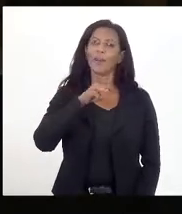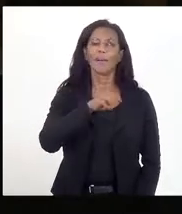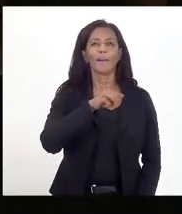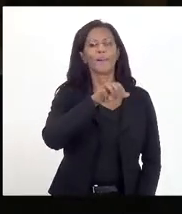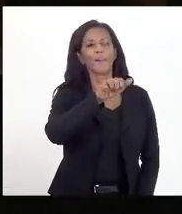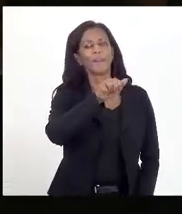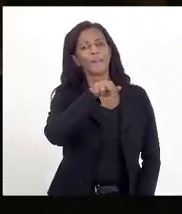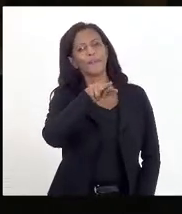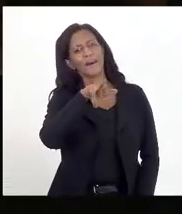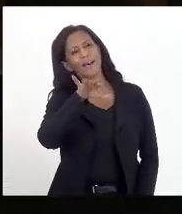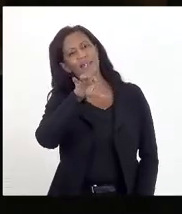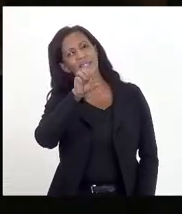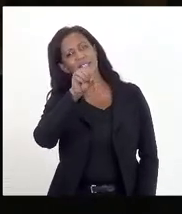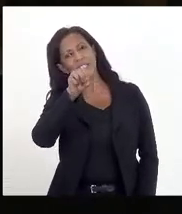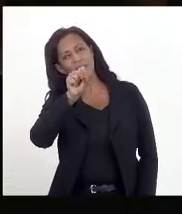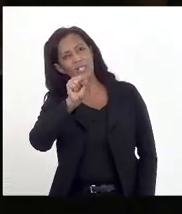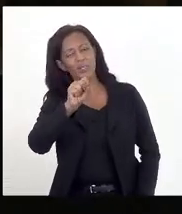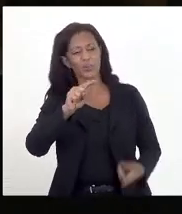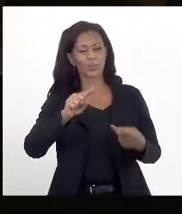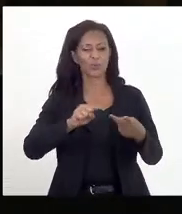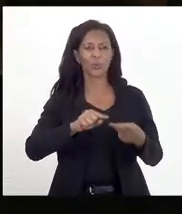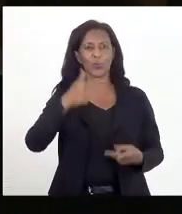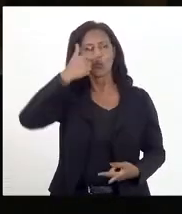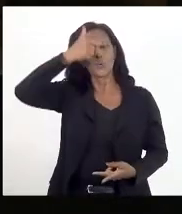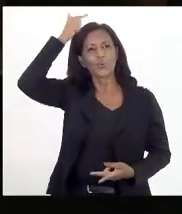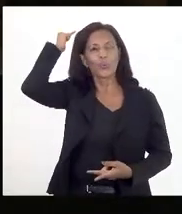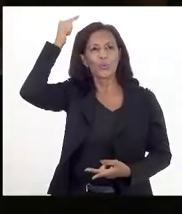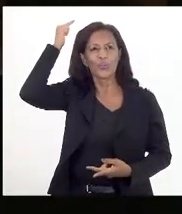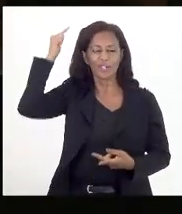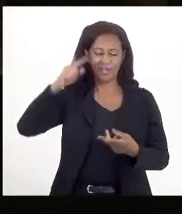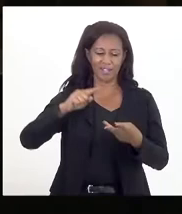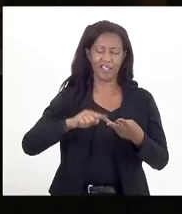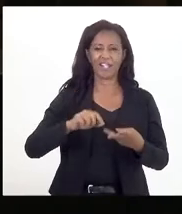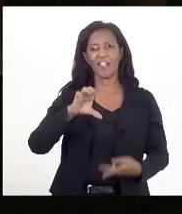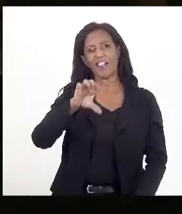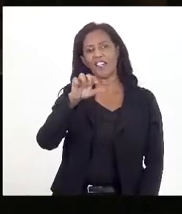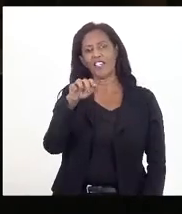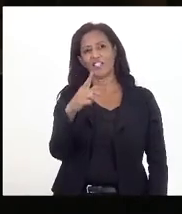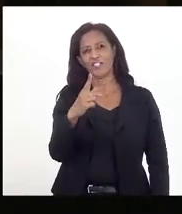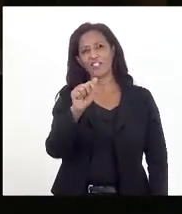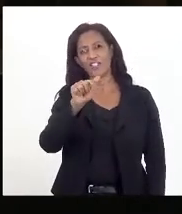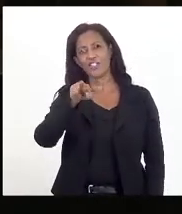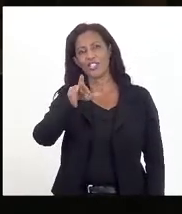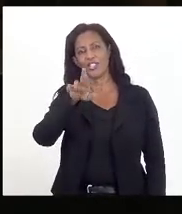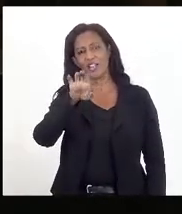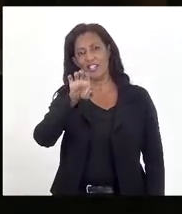Deputado Luiz Paulo Deputado Charles Batista